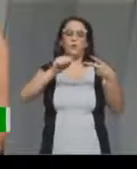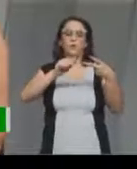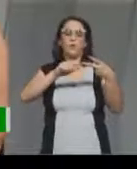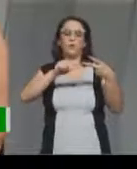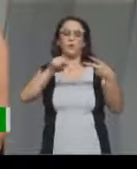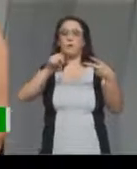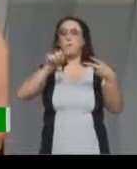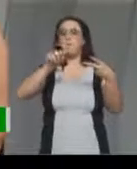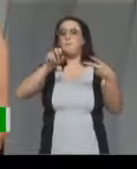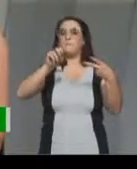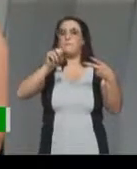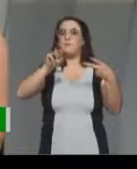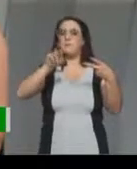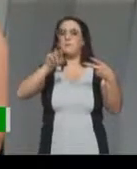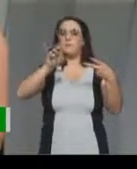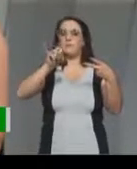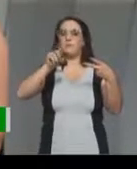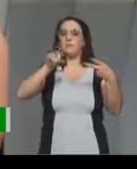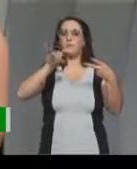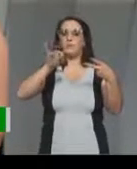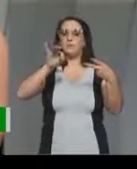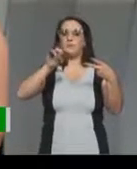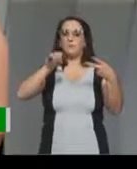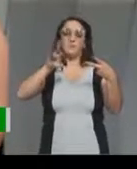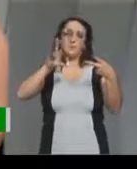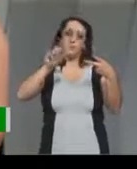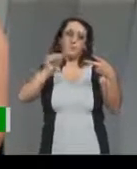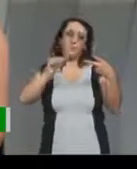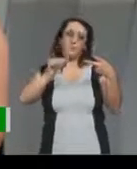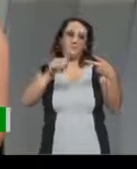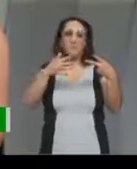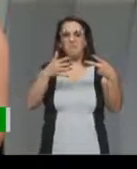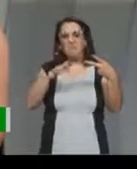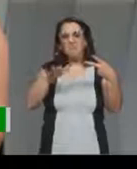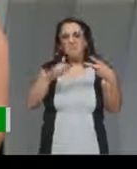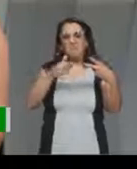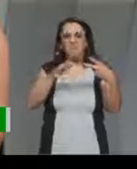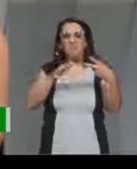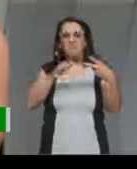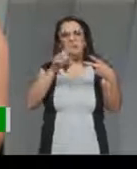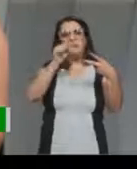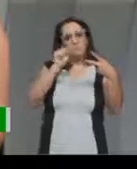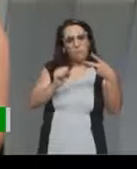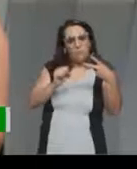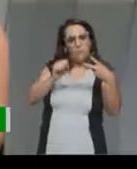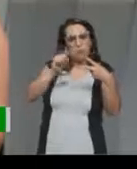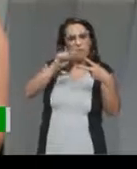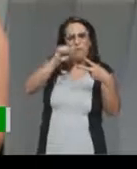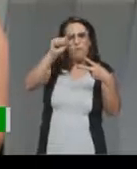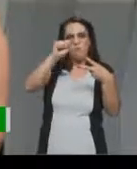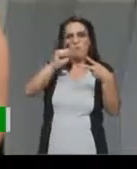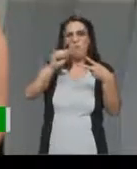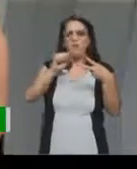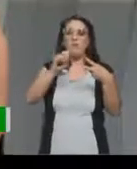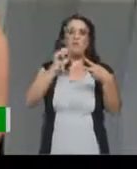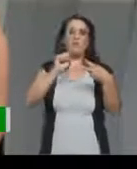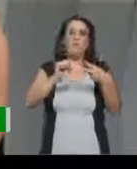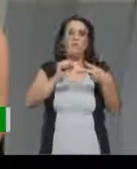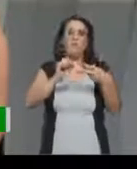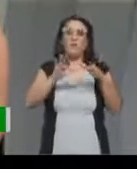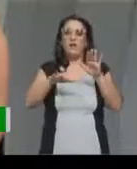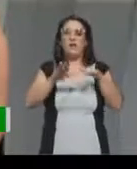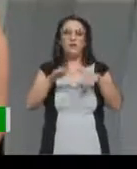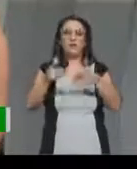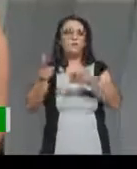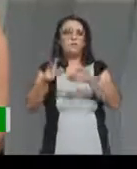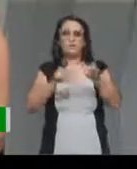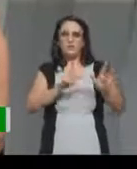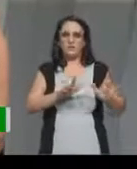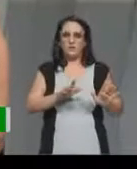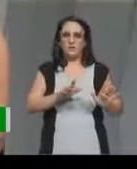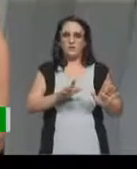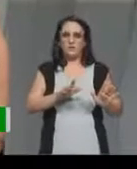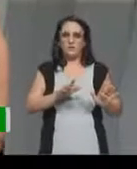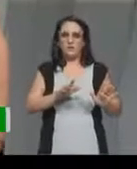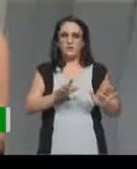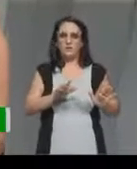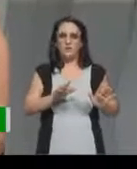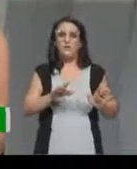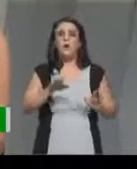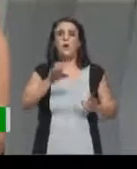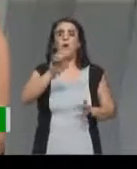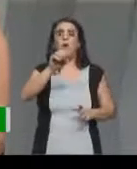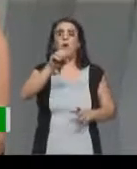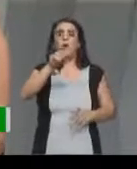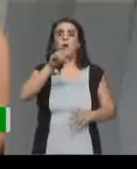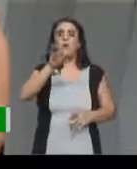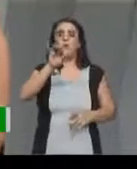Então, a maioria das palavras são paroxítonas, a grande maioria. E as